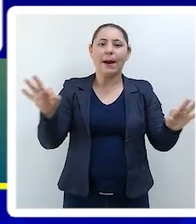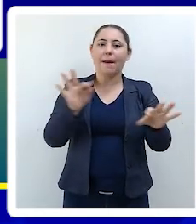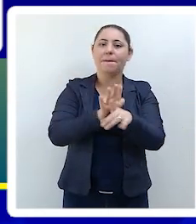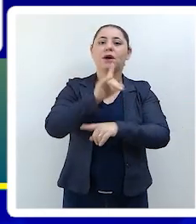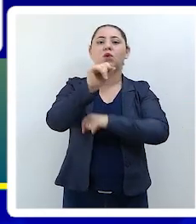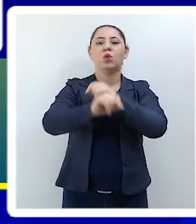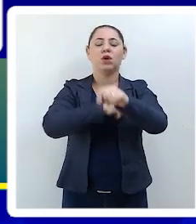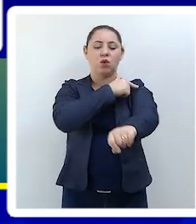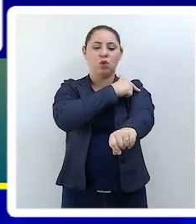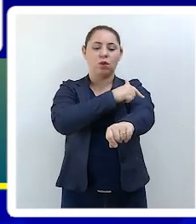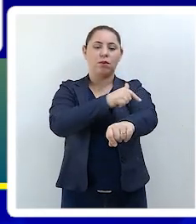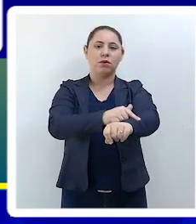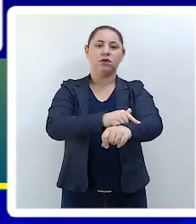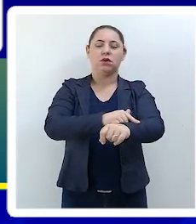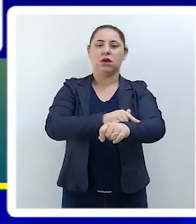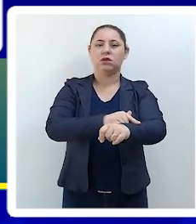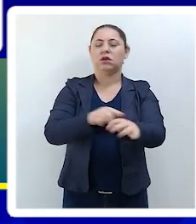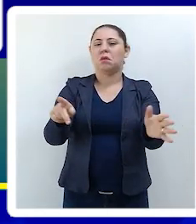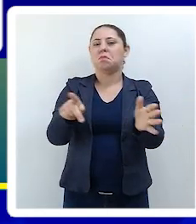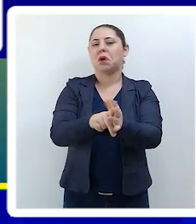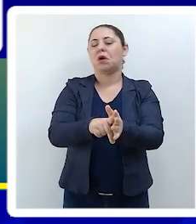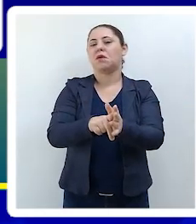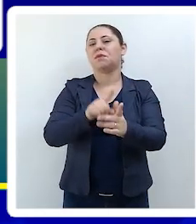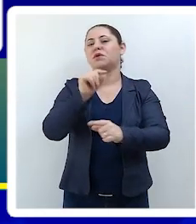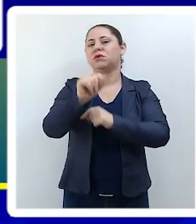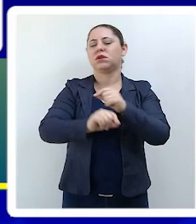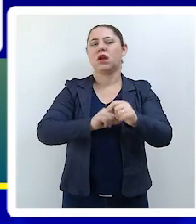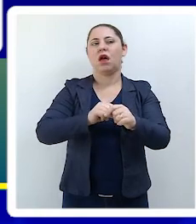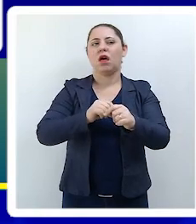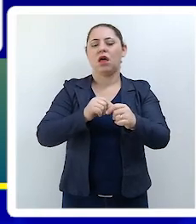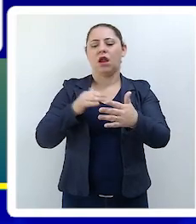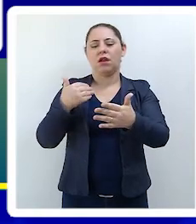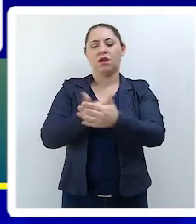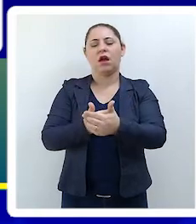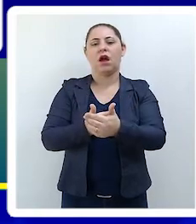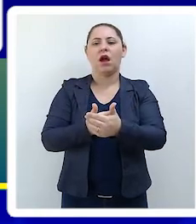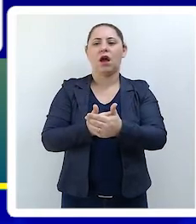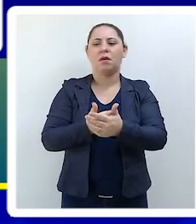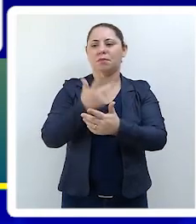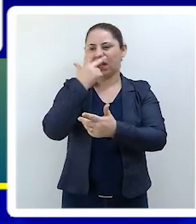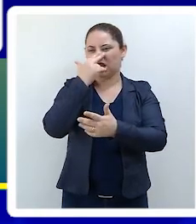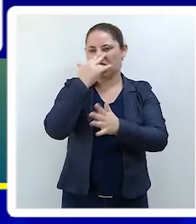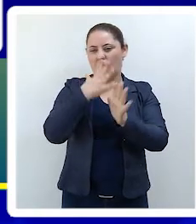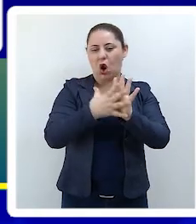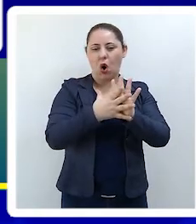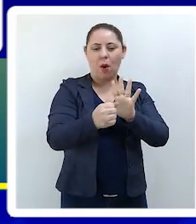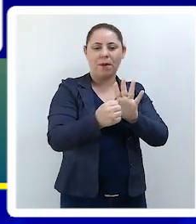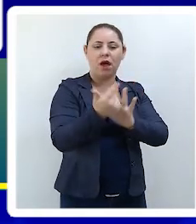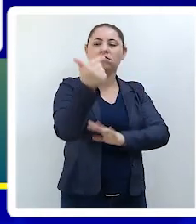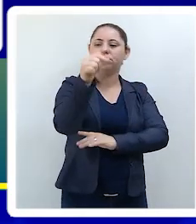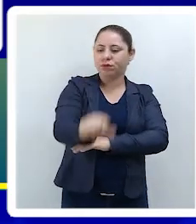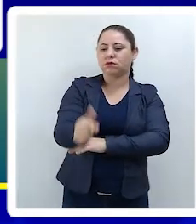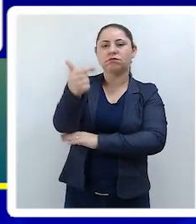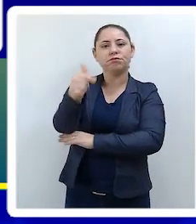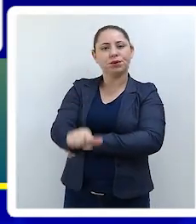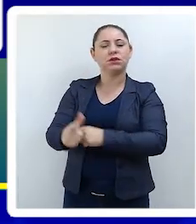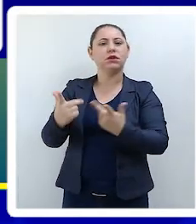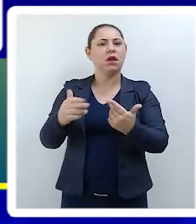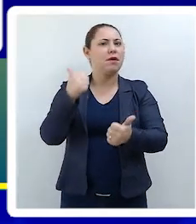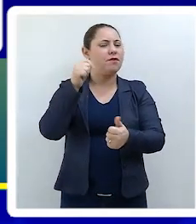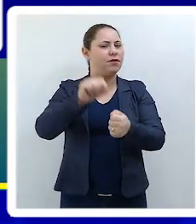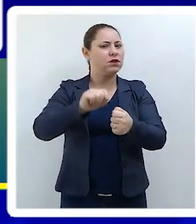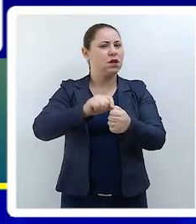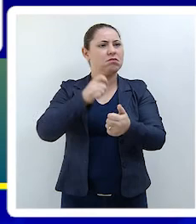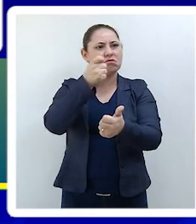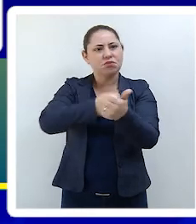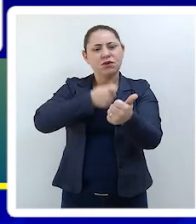com comportamentos e com posicionamentos que até então nós repetíamos e que nós não percebíamos que